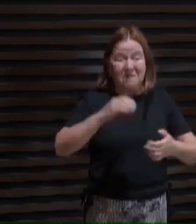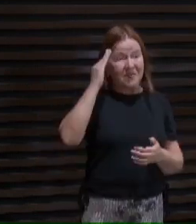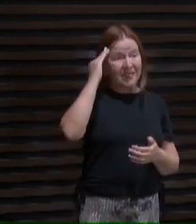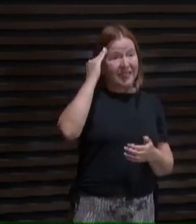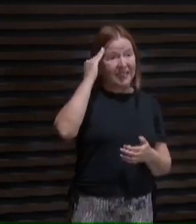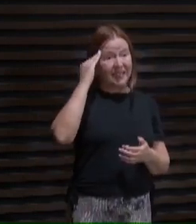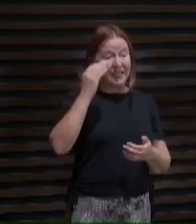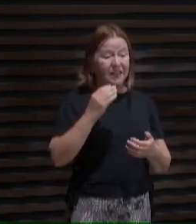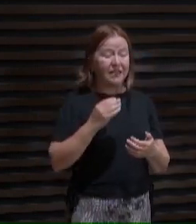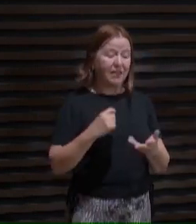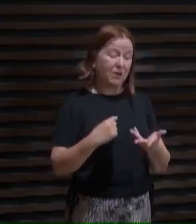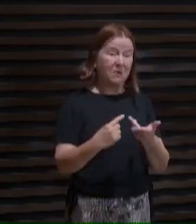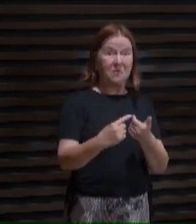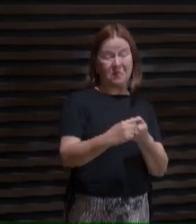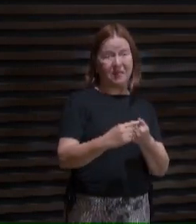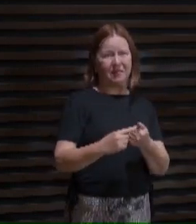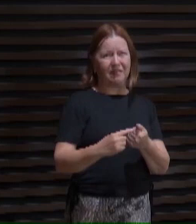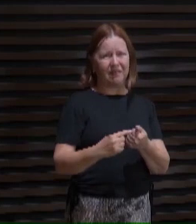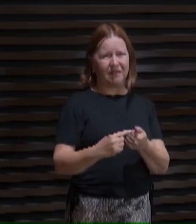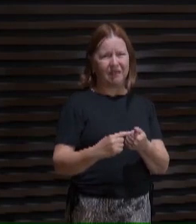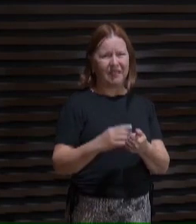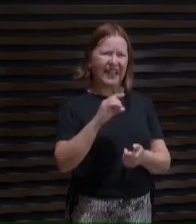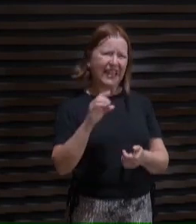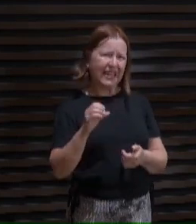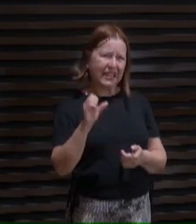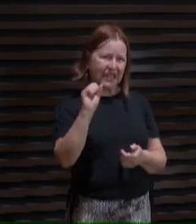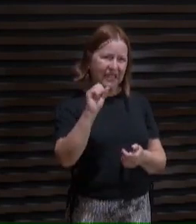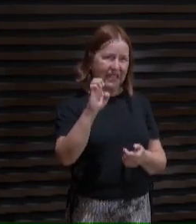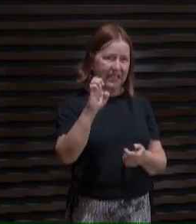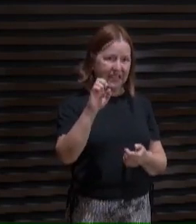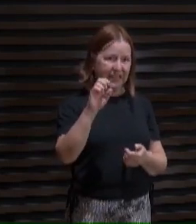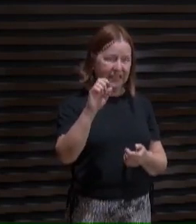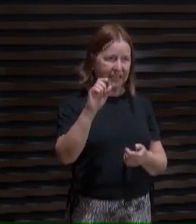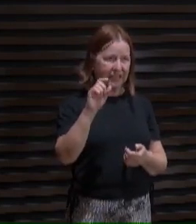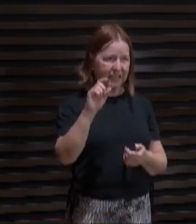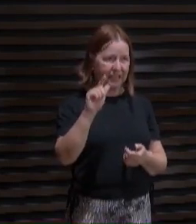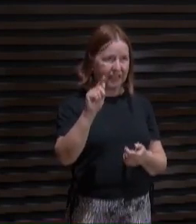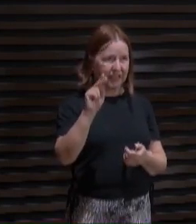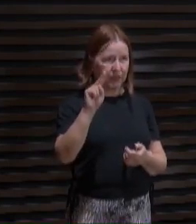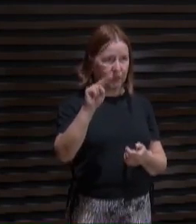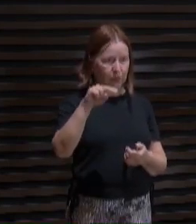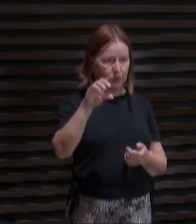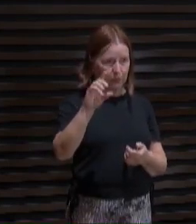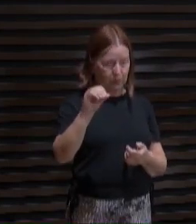isto por segundo. Ele disse, olha, seriam